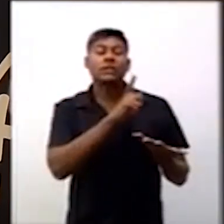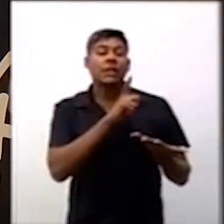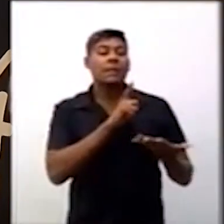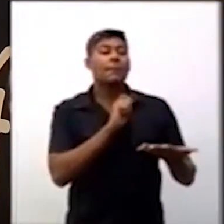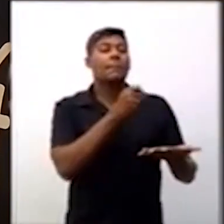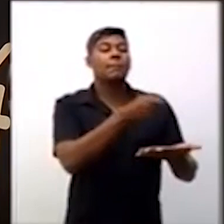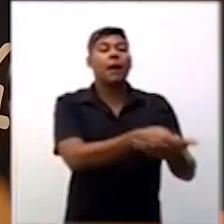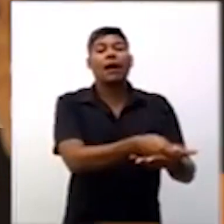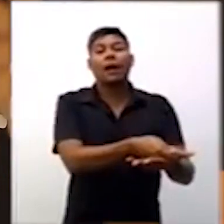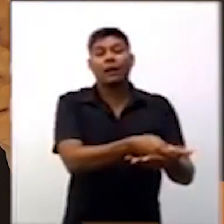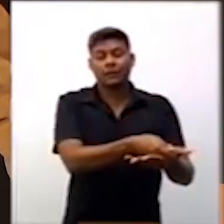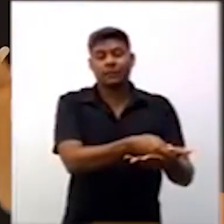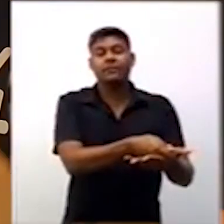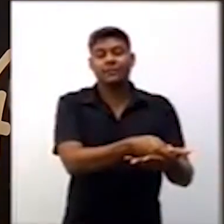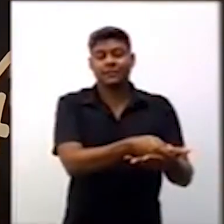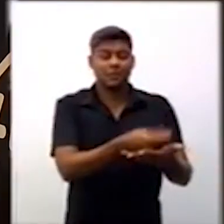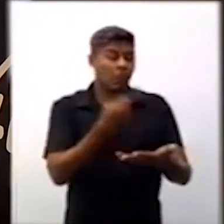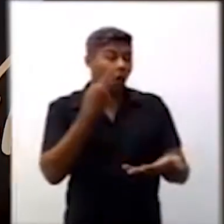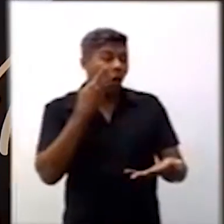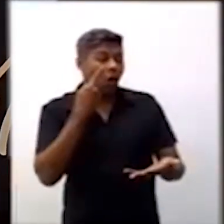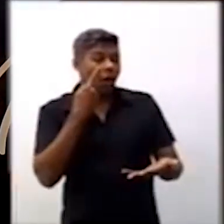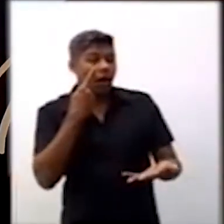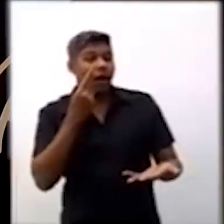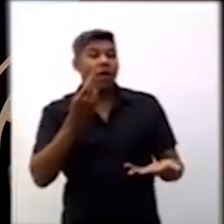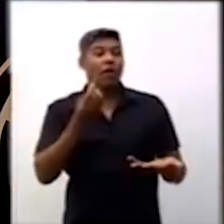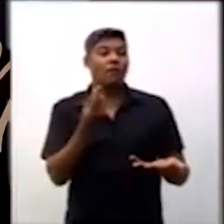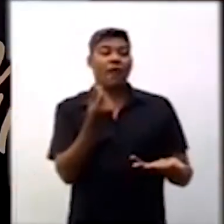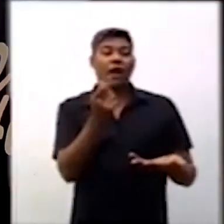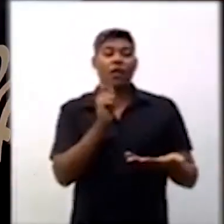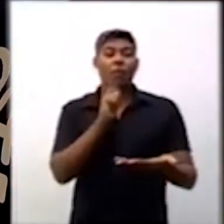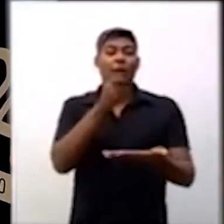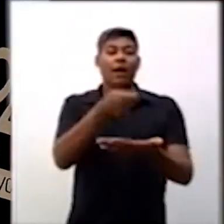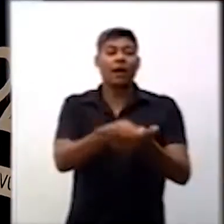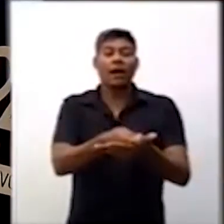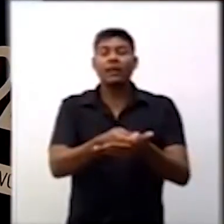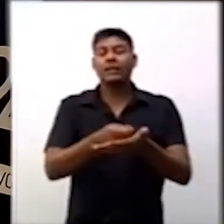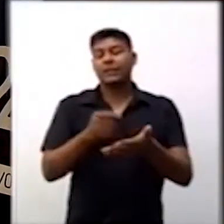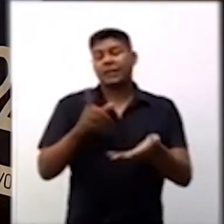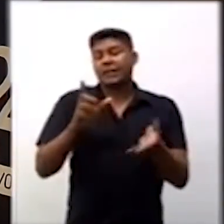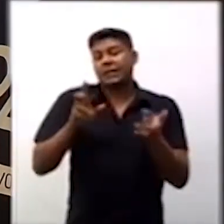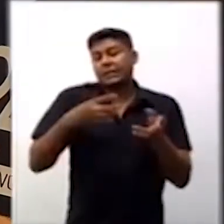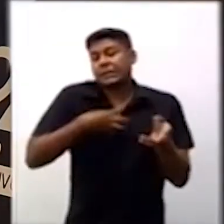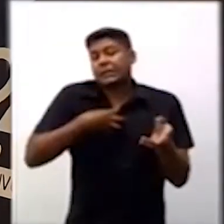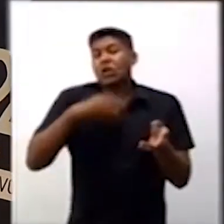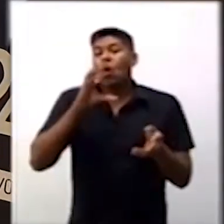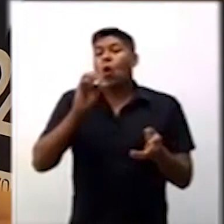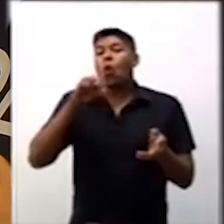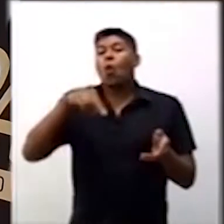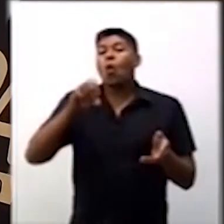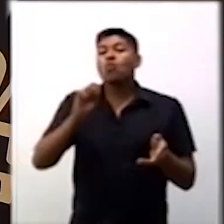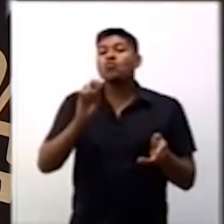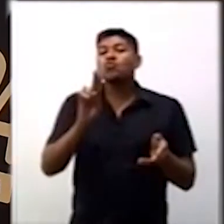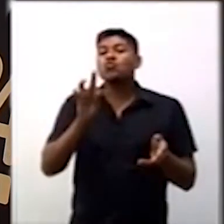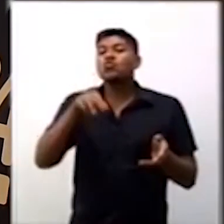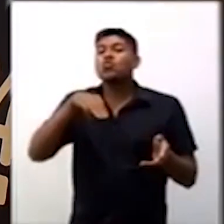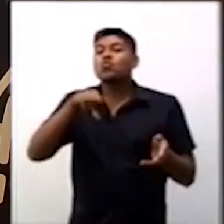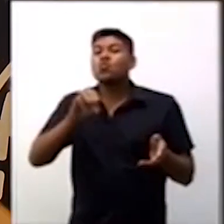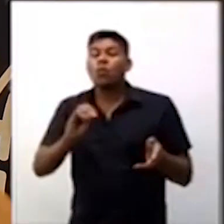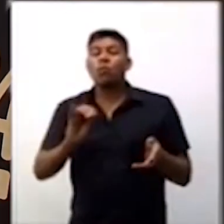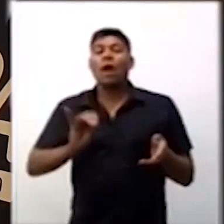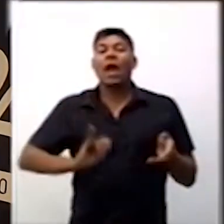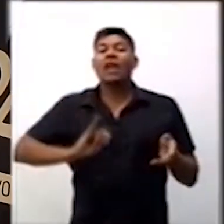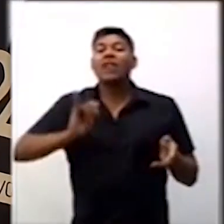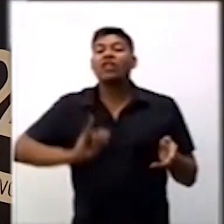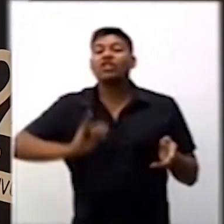pagar? Agora, repara, o valor que a gente vai ter que pagar tem a ver com o consumo. Quanto de energia elétrica